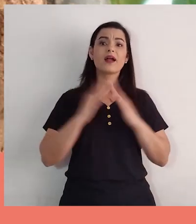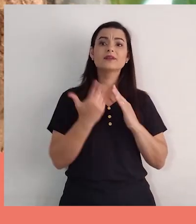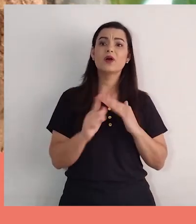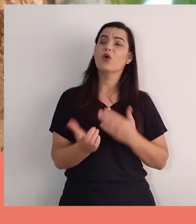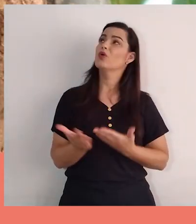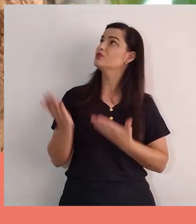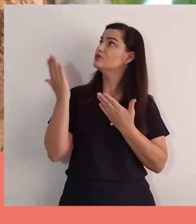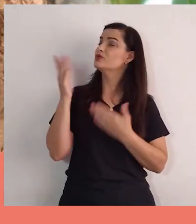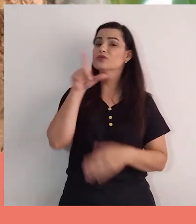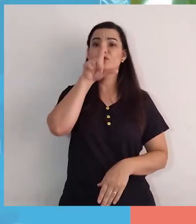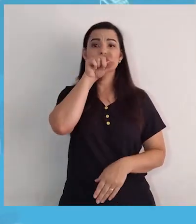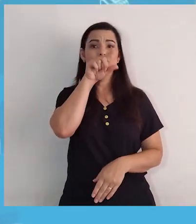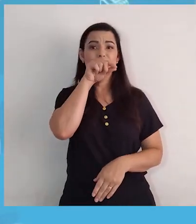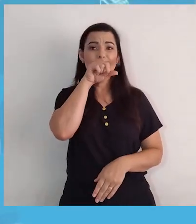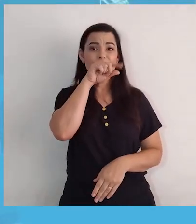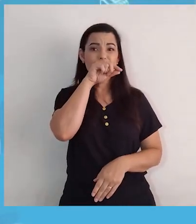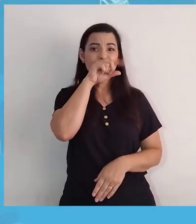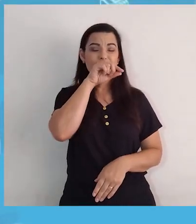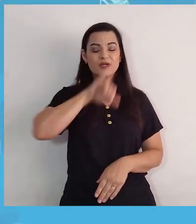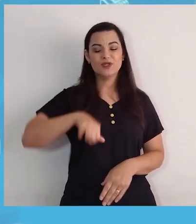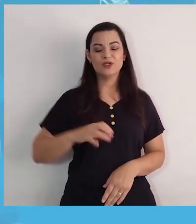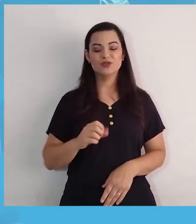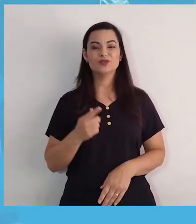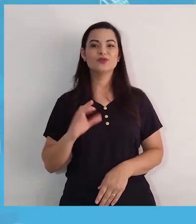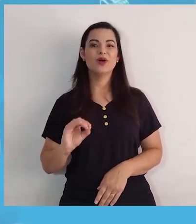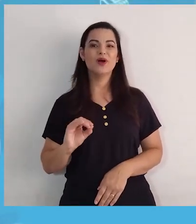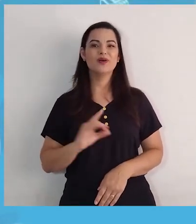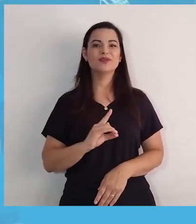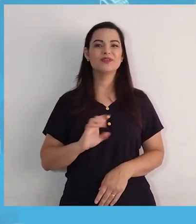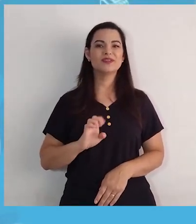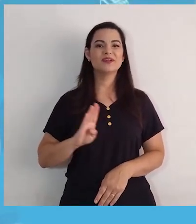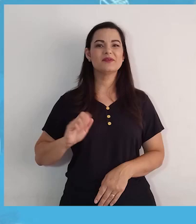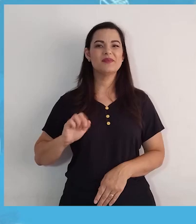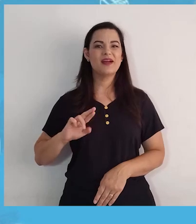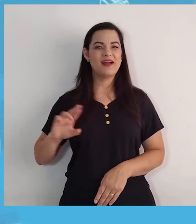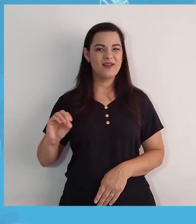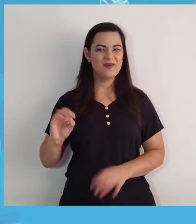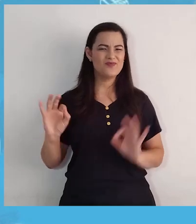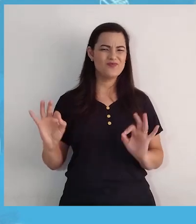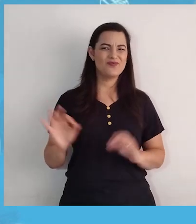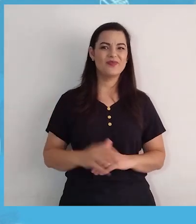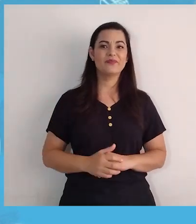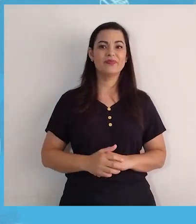fofa? Conseguiram descobrir qual é a história de qual estou me referindo?